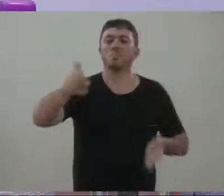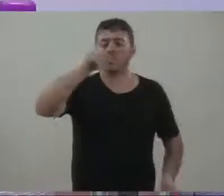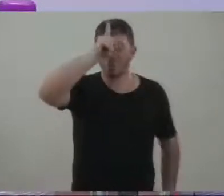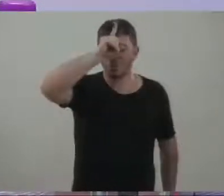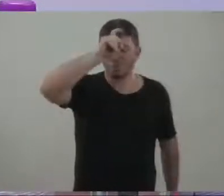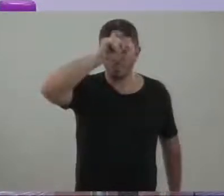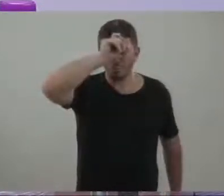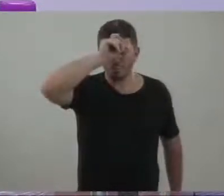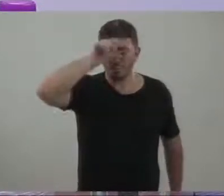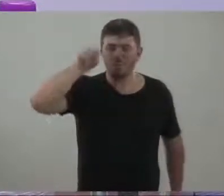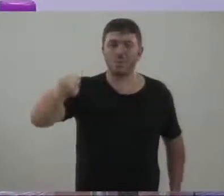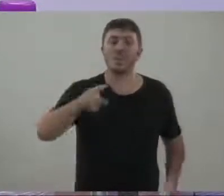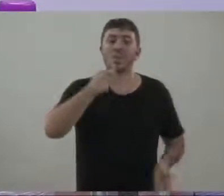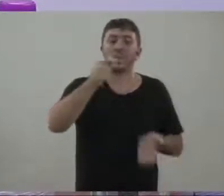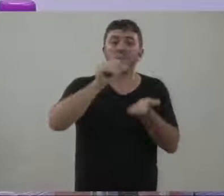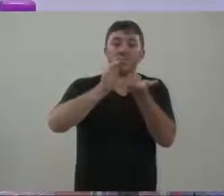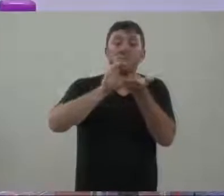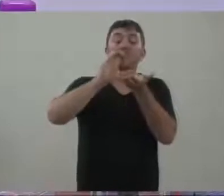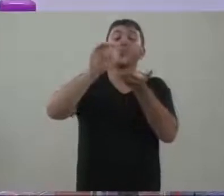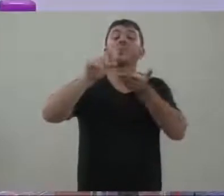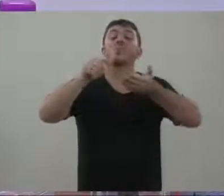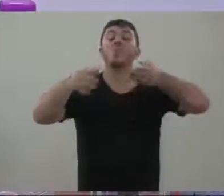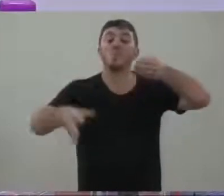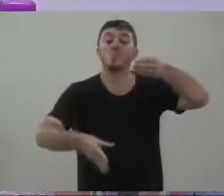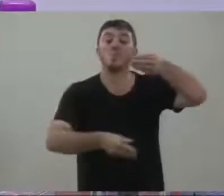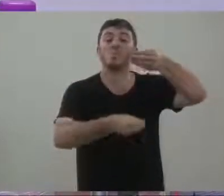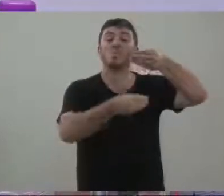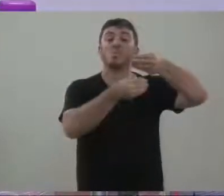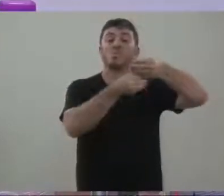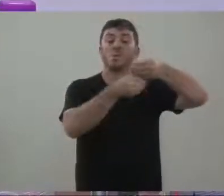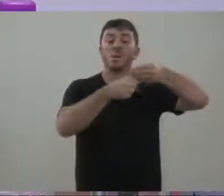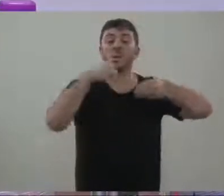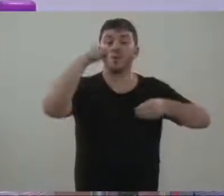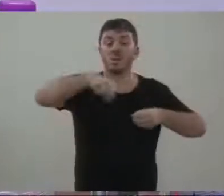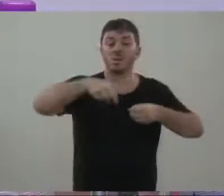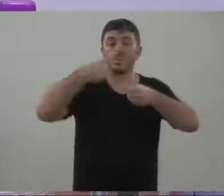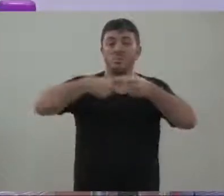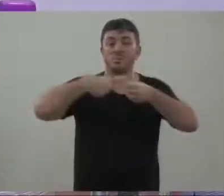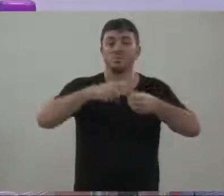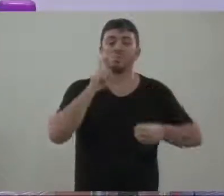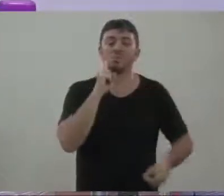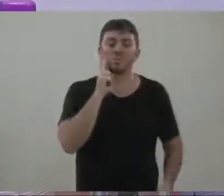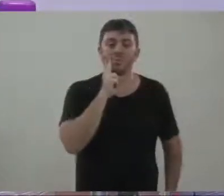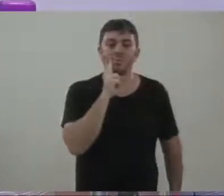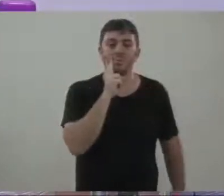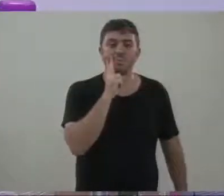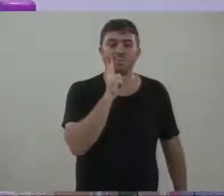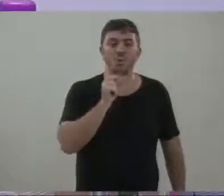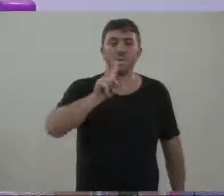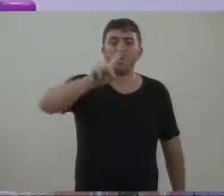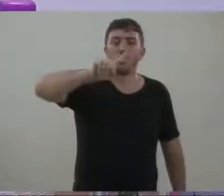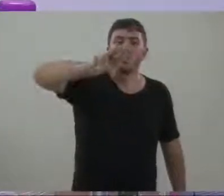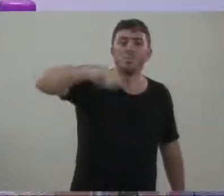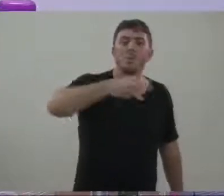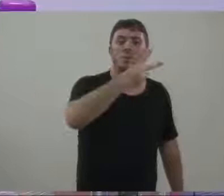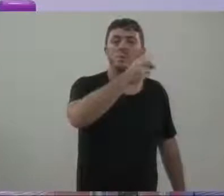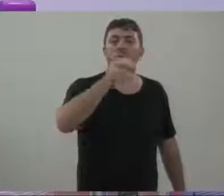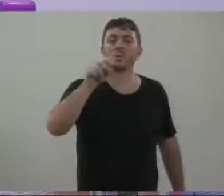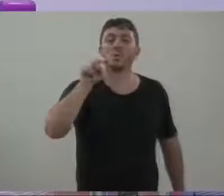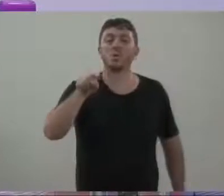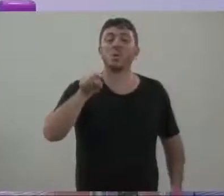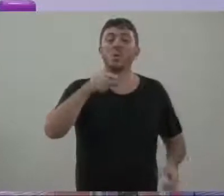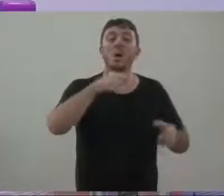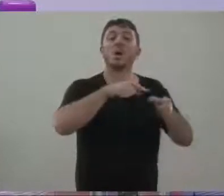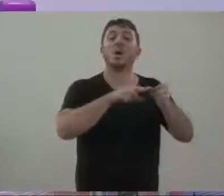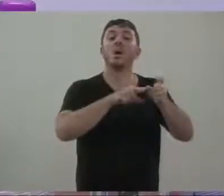lei que essa verba ela vem para complementar a renda do município. É para tirar do 1.200.000 para assistência social e para a saúde.